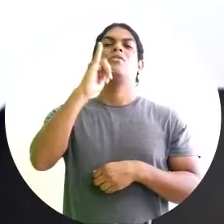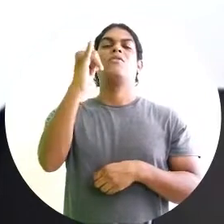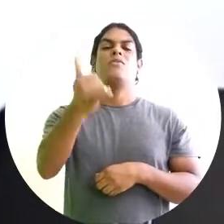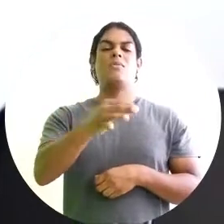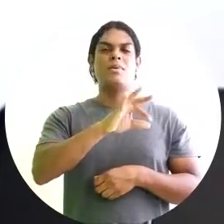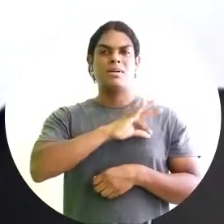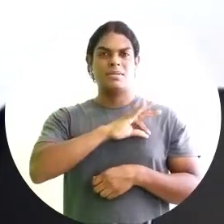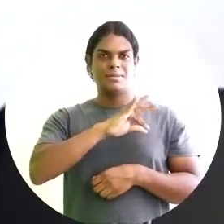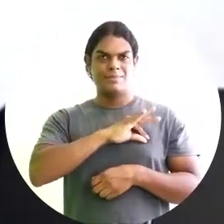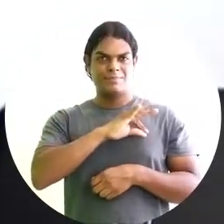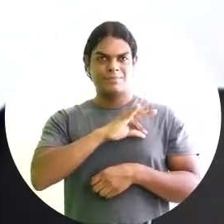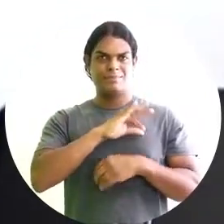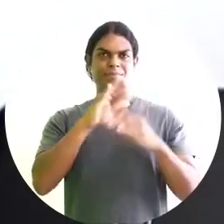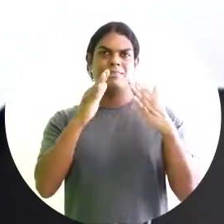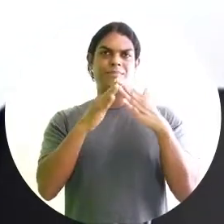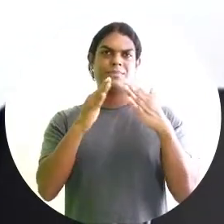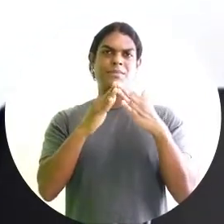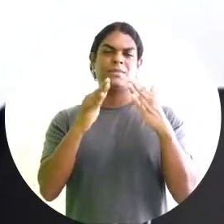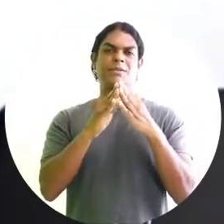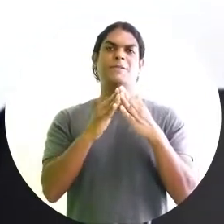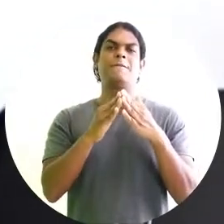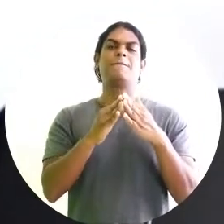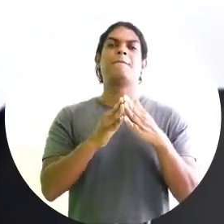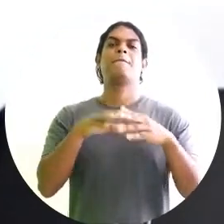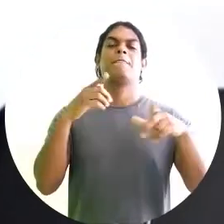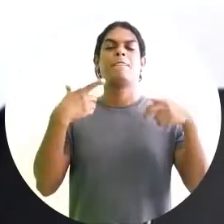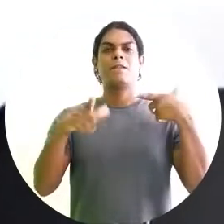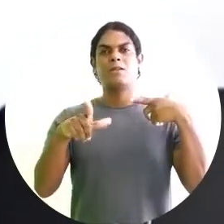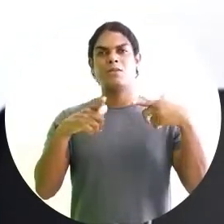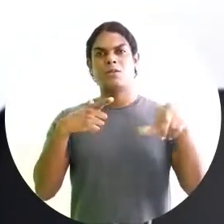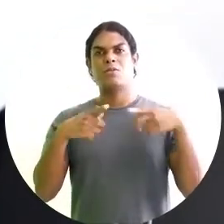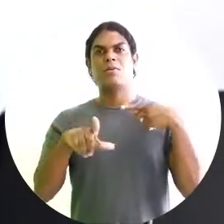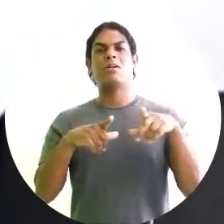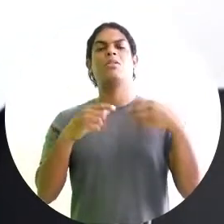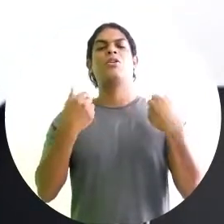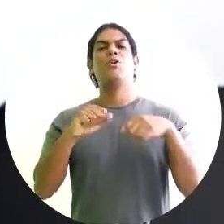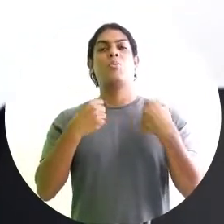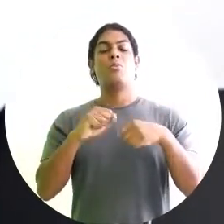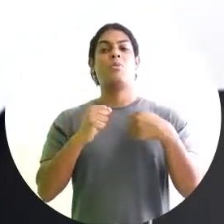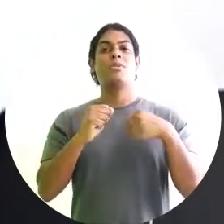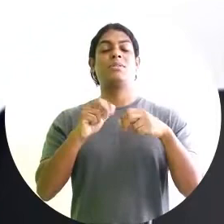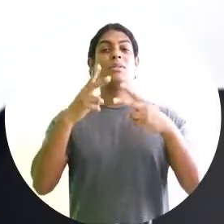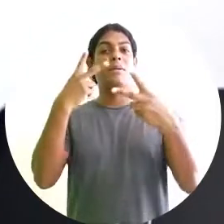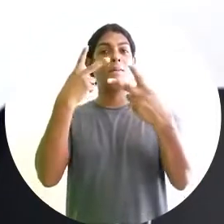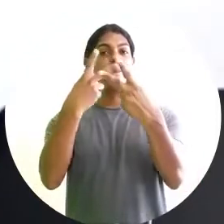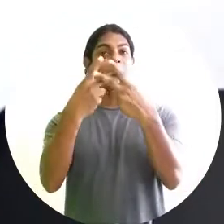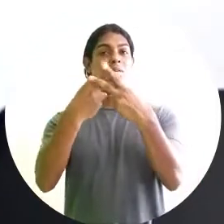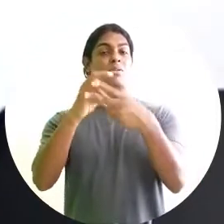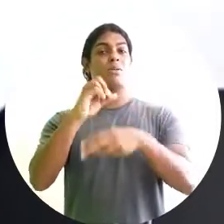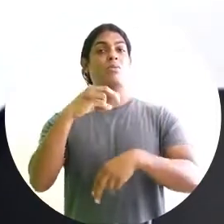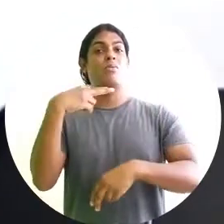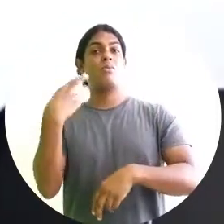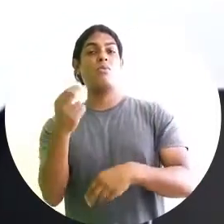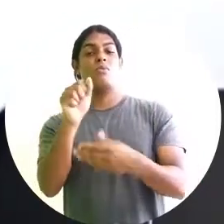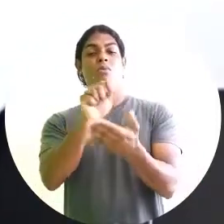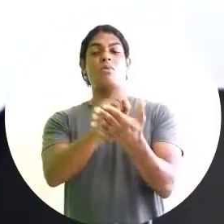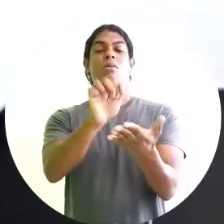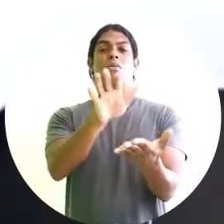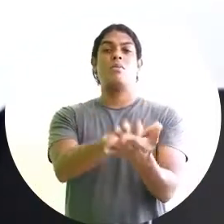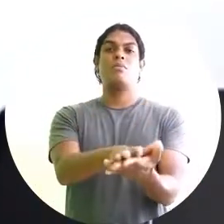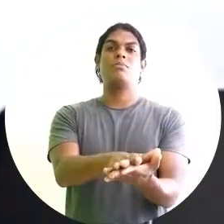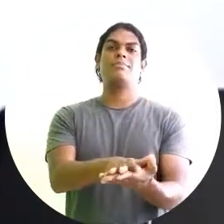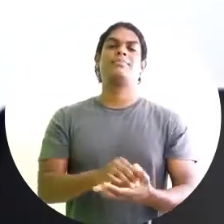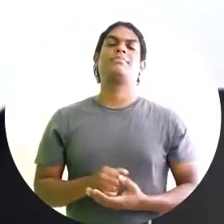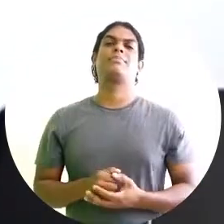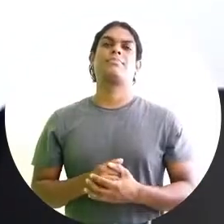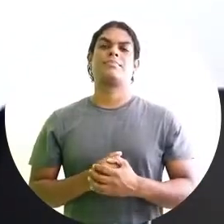Delegacia Regional do Trabalho e ele fica passível de multa e de prisão. Não significa que vai ter a prisão,